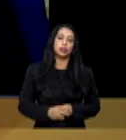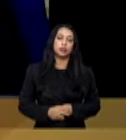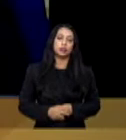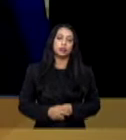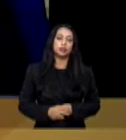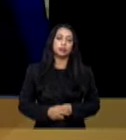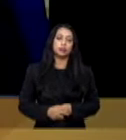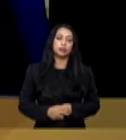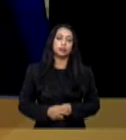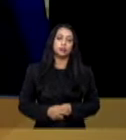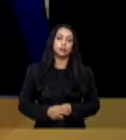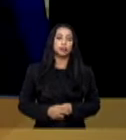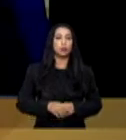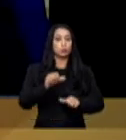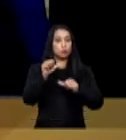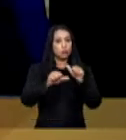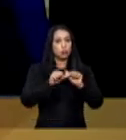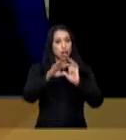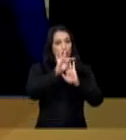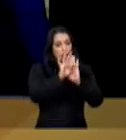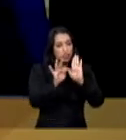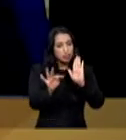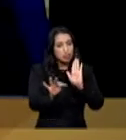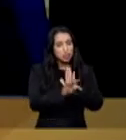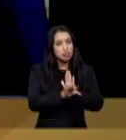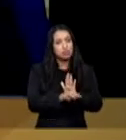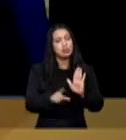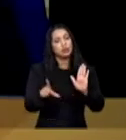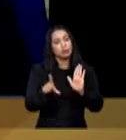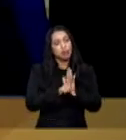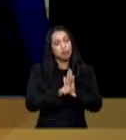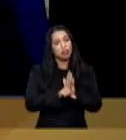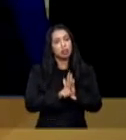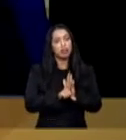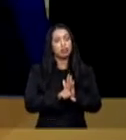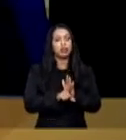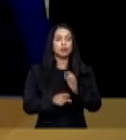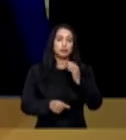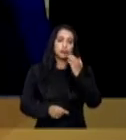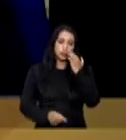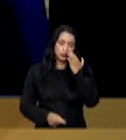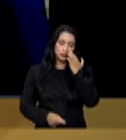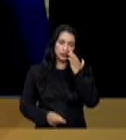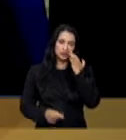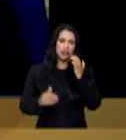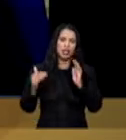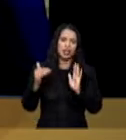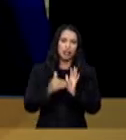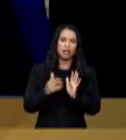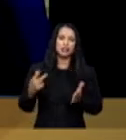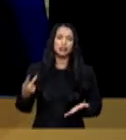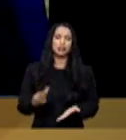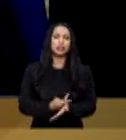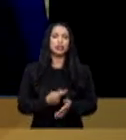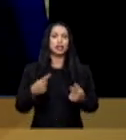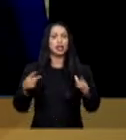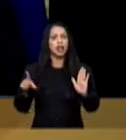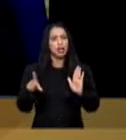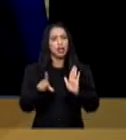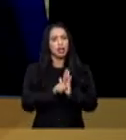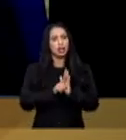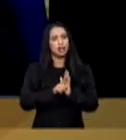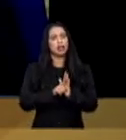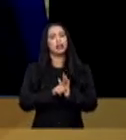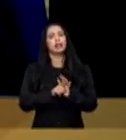restaurar a redação anterior à Lei 9.677/98, até que sobrevenha a legislação que reaprecie